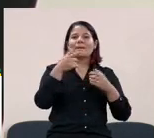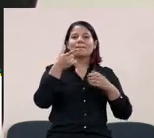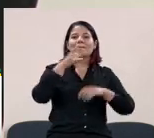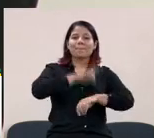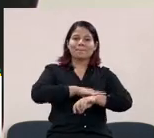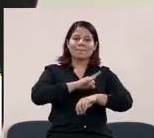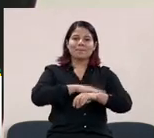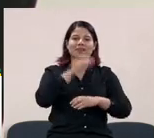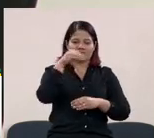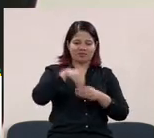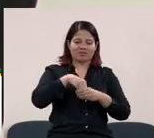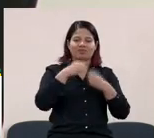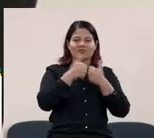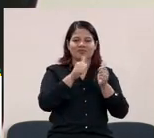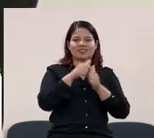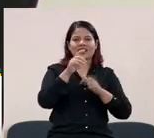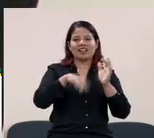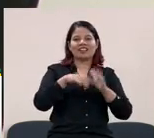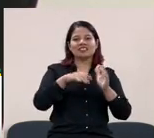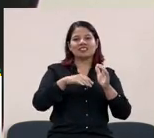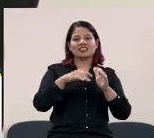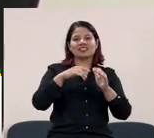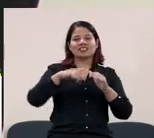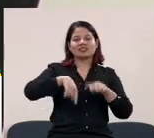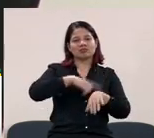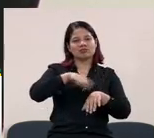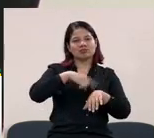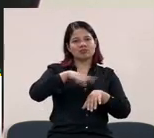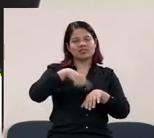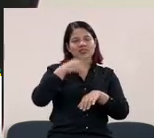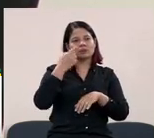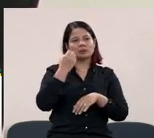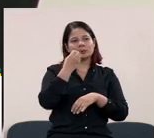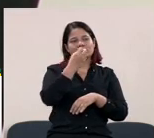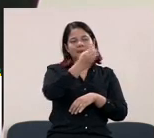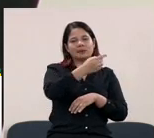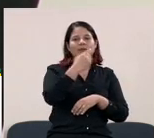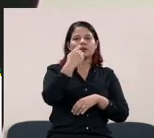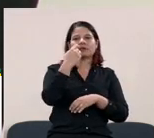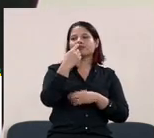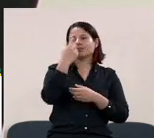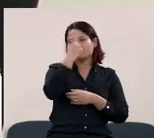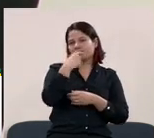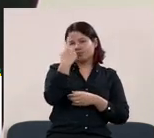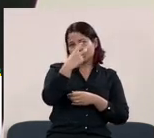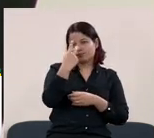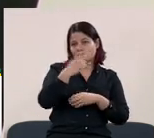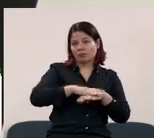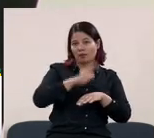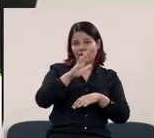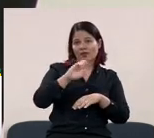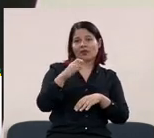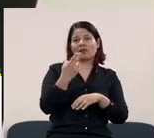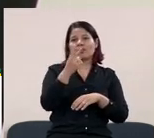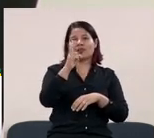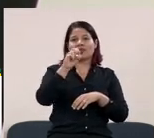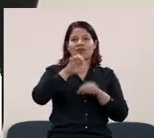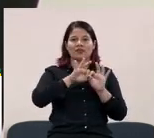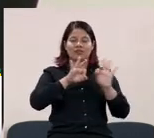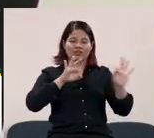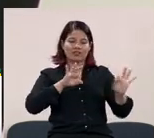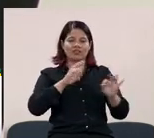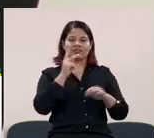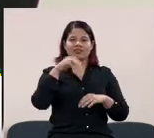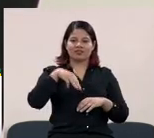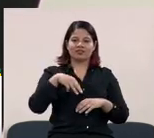banheiros nos ônibus para viagens maiores que 2 horas ou 50 quilômetros. Então é importante, queria sugerir, deputada Edna, já que a senhora é autora